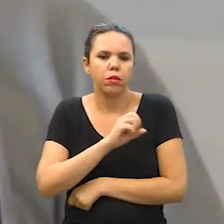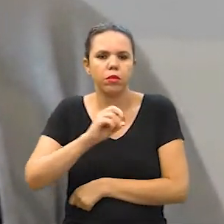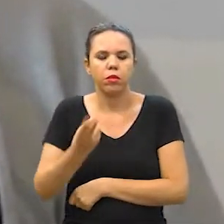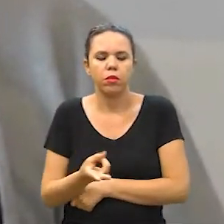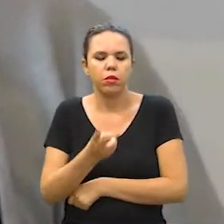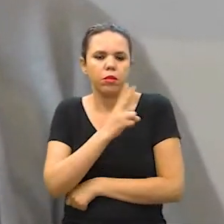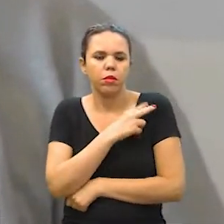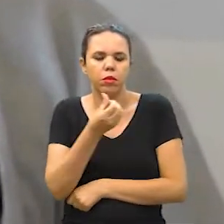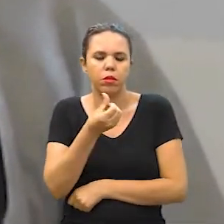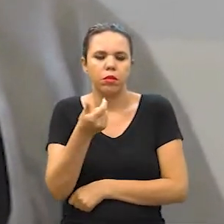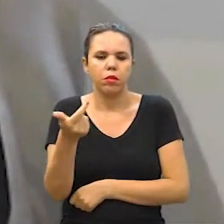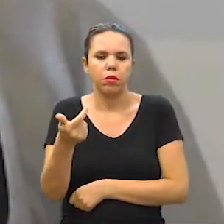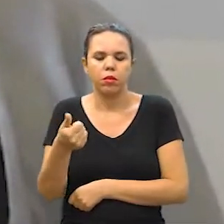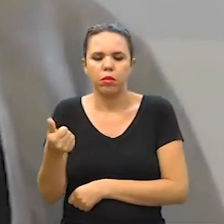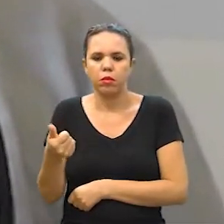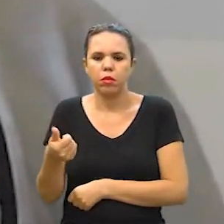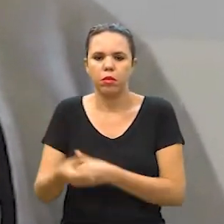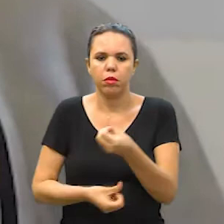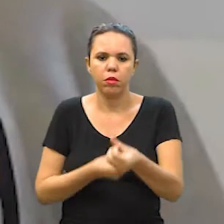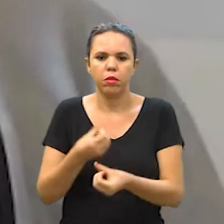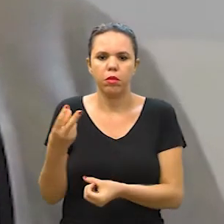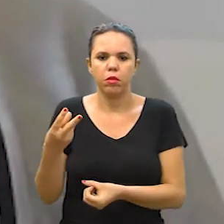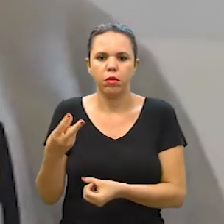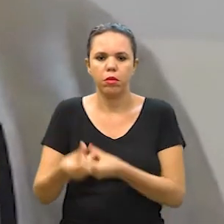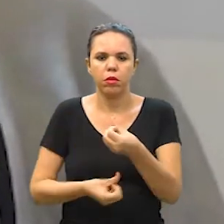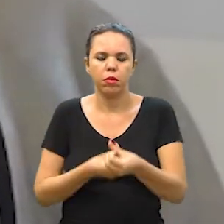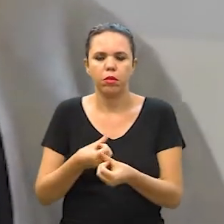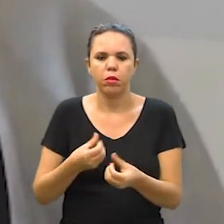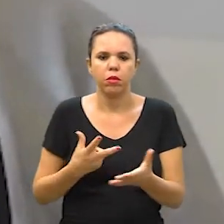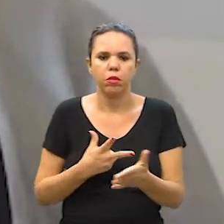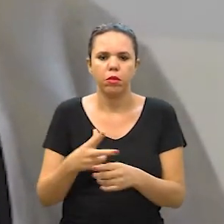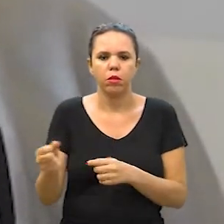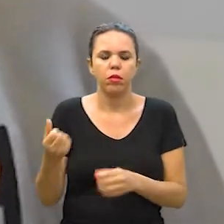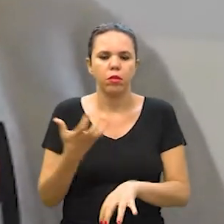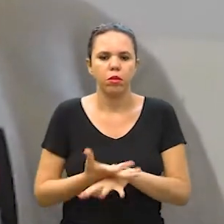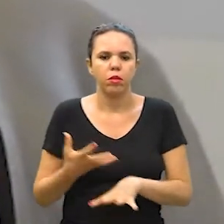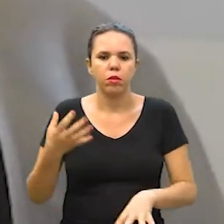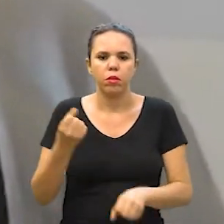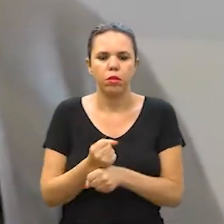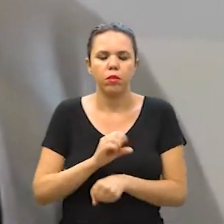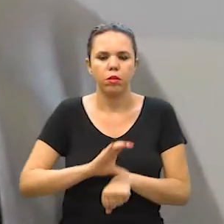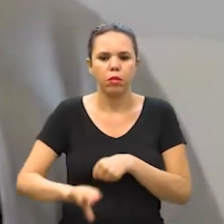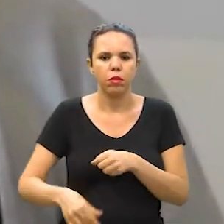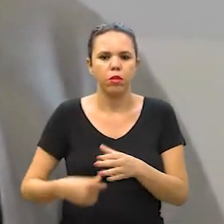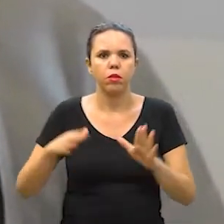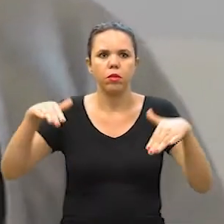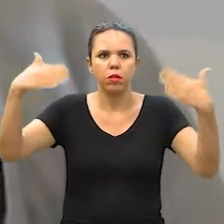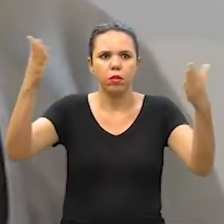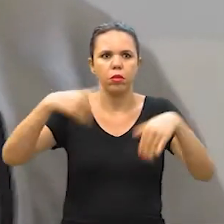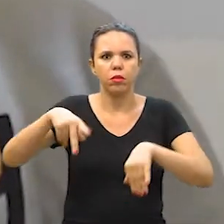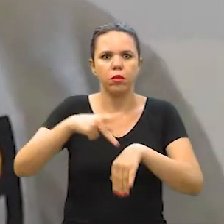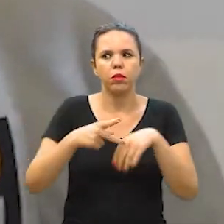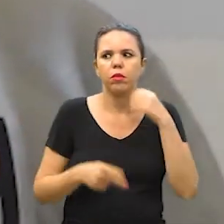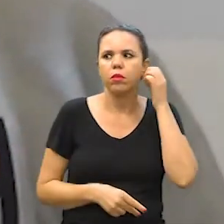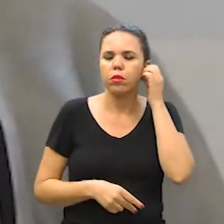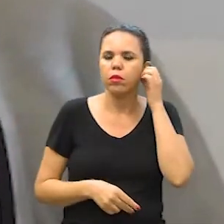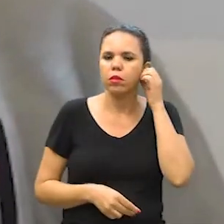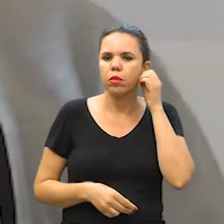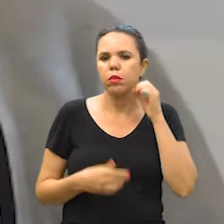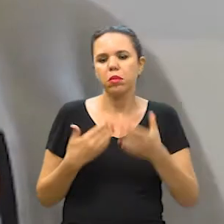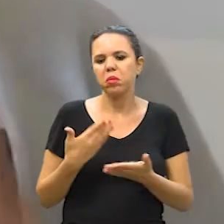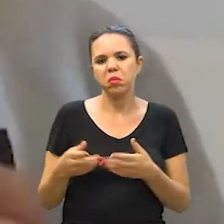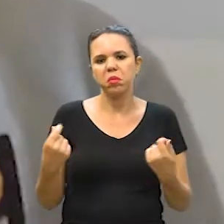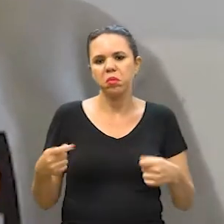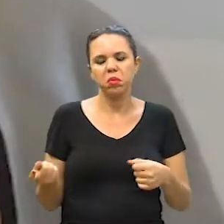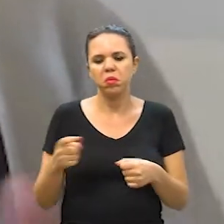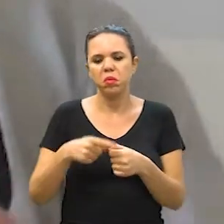segundo semestre para que ele possa validar as matérias que ele cursou lá fora e ele não